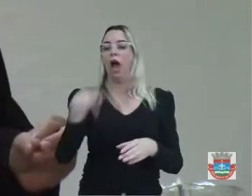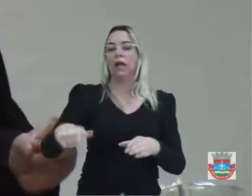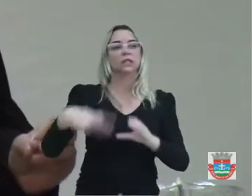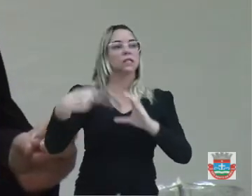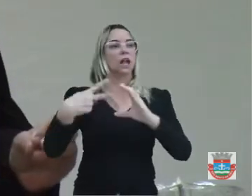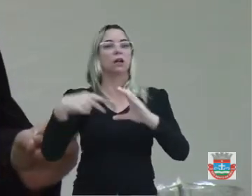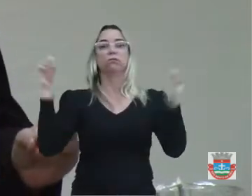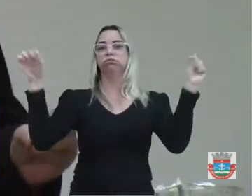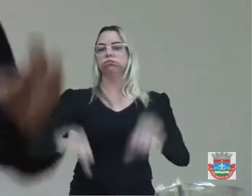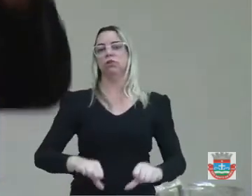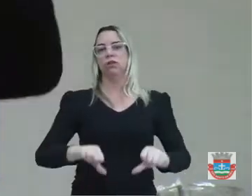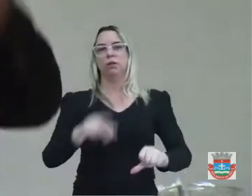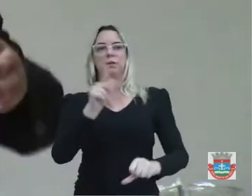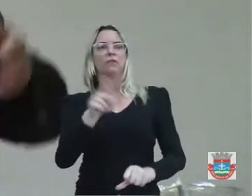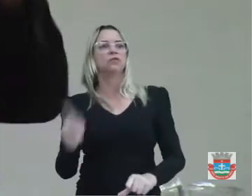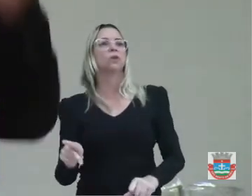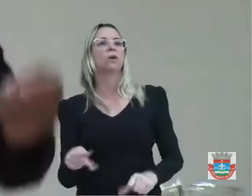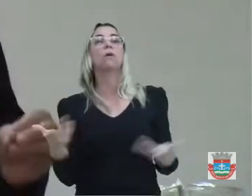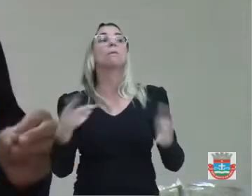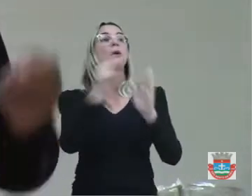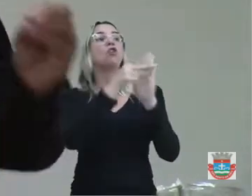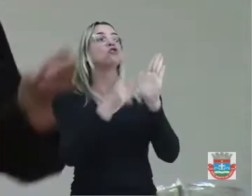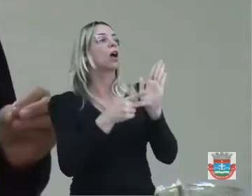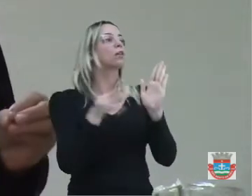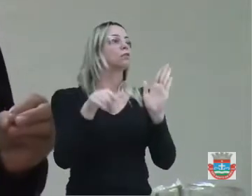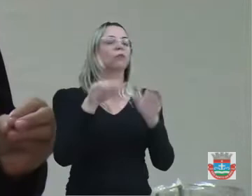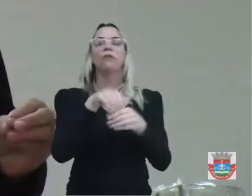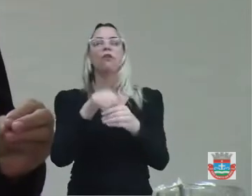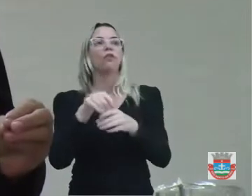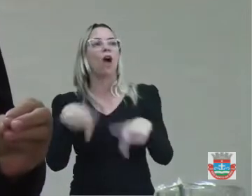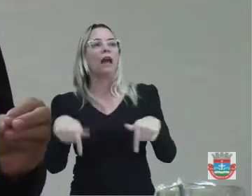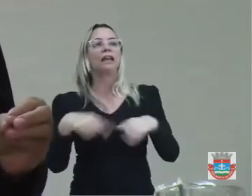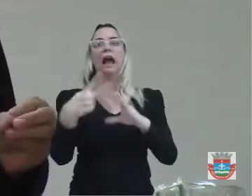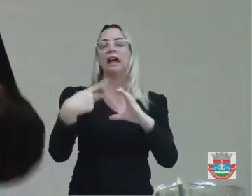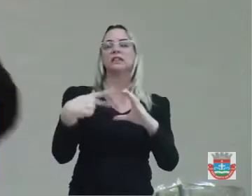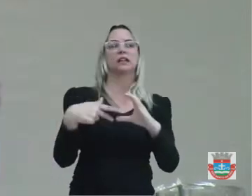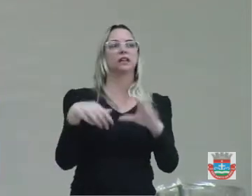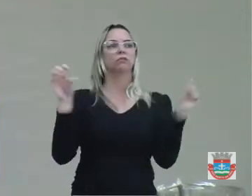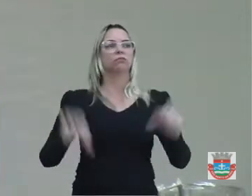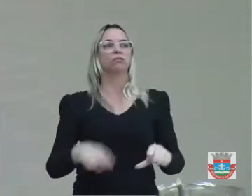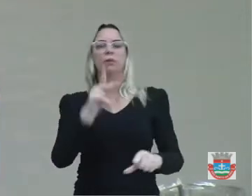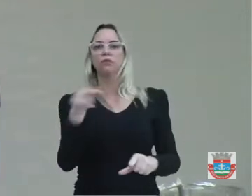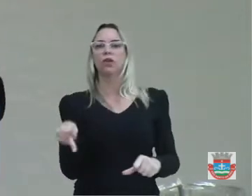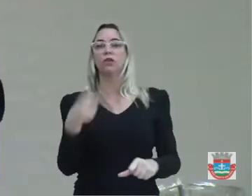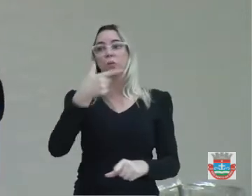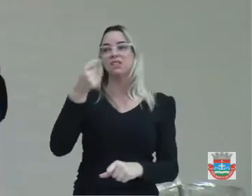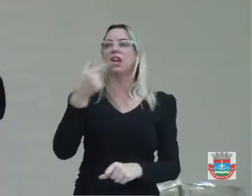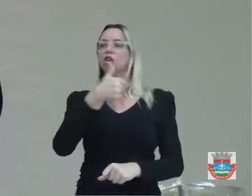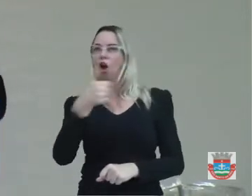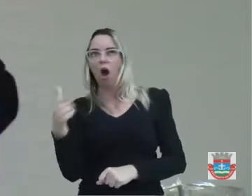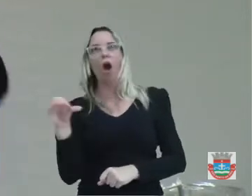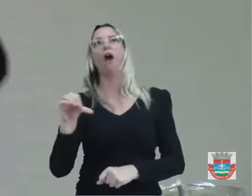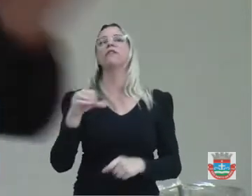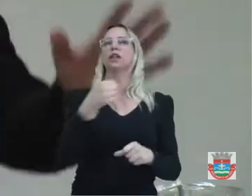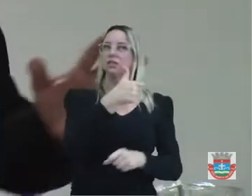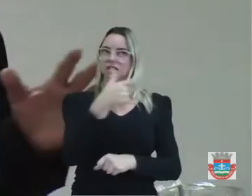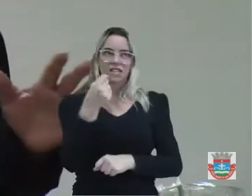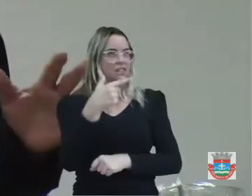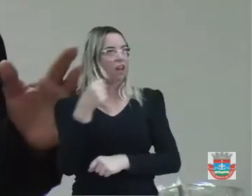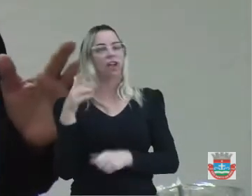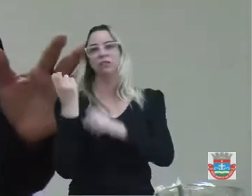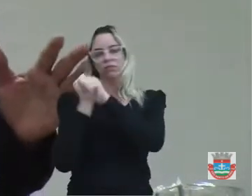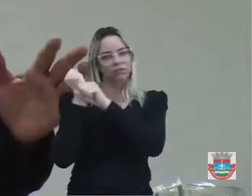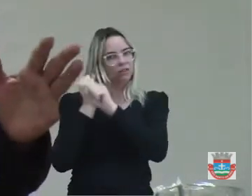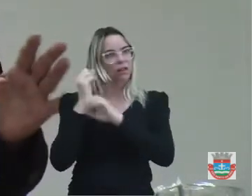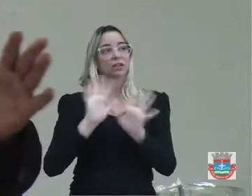o professor. Algum projeto, alguma votação que prejudicou o professor nessa casa. 2019, 18, 16, 14,